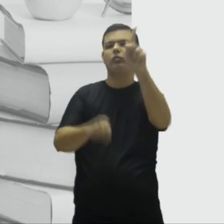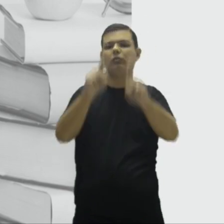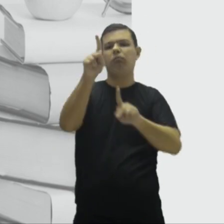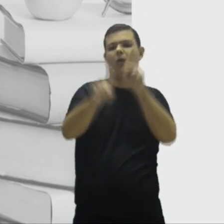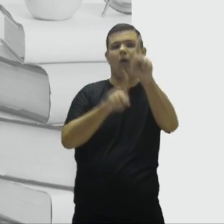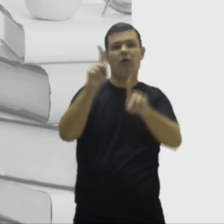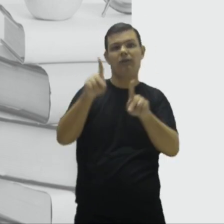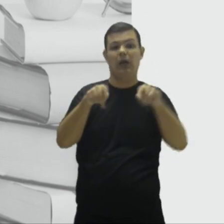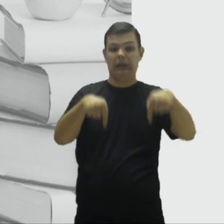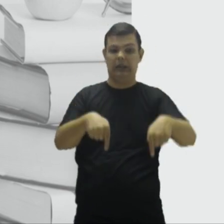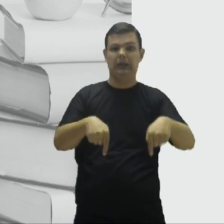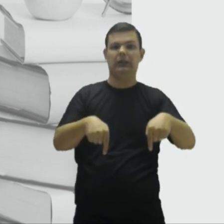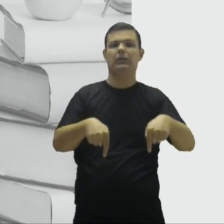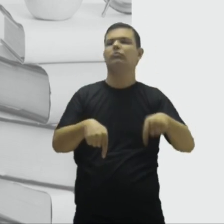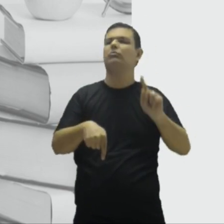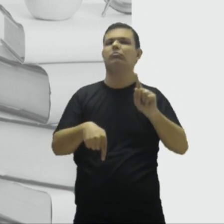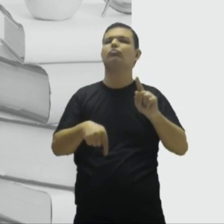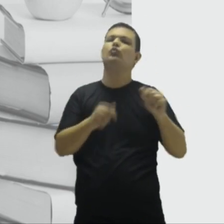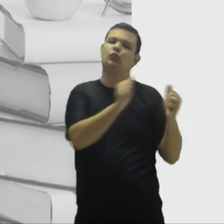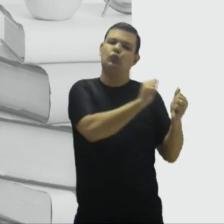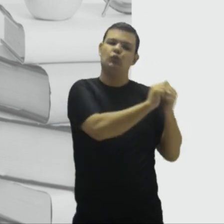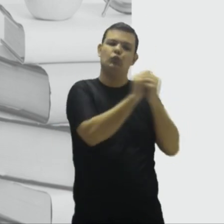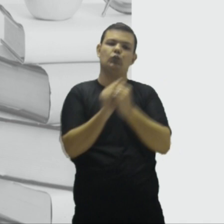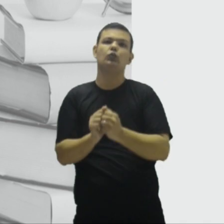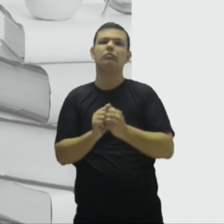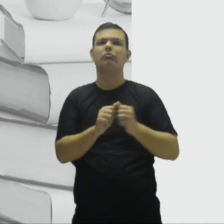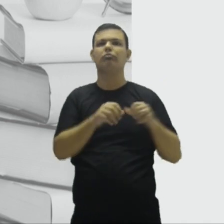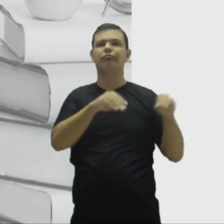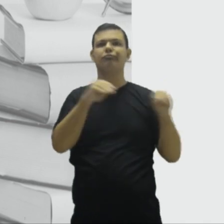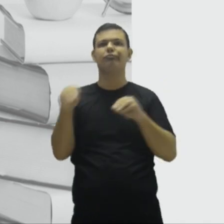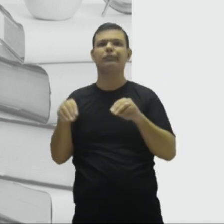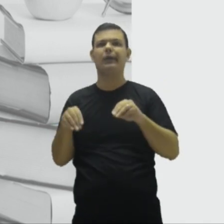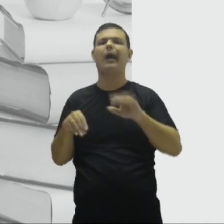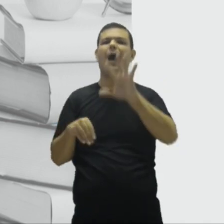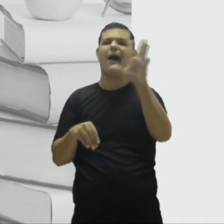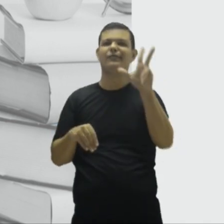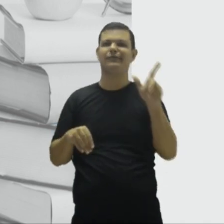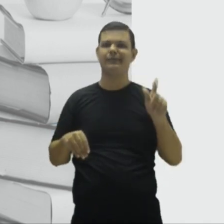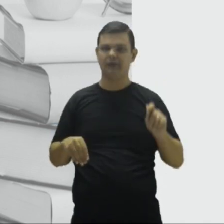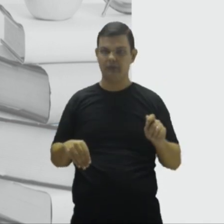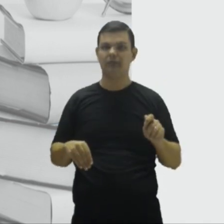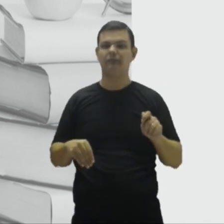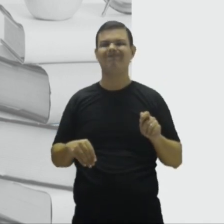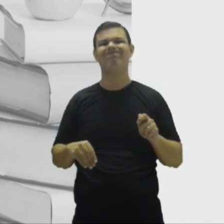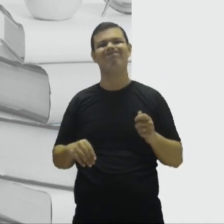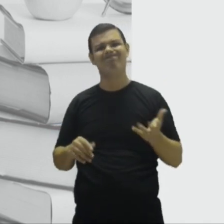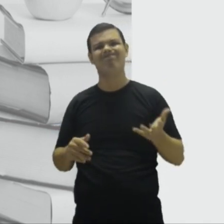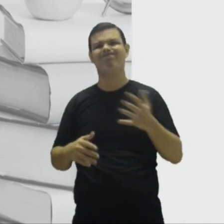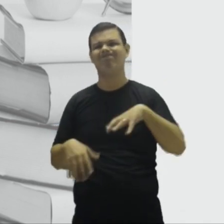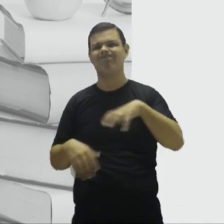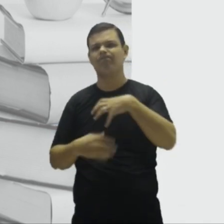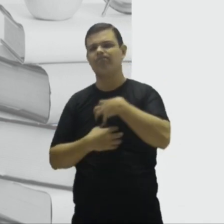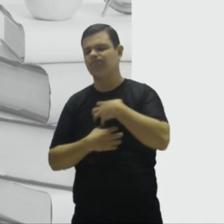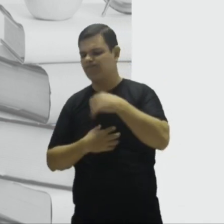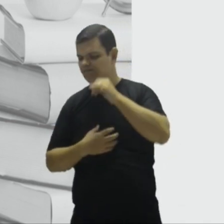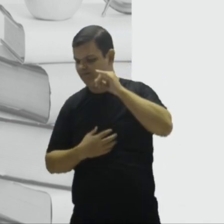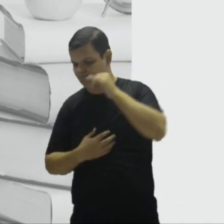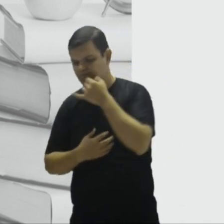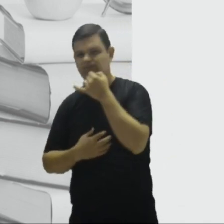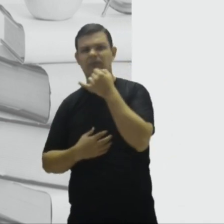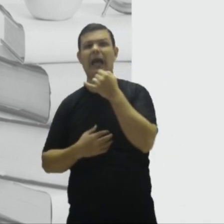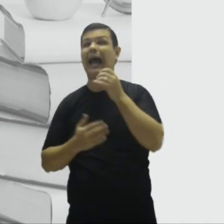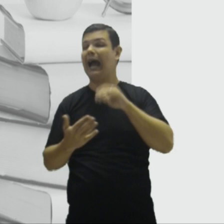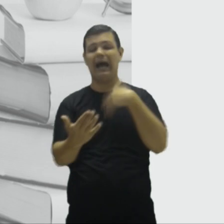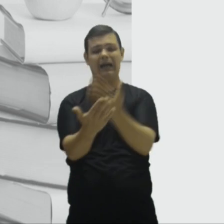para cá, inclusive com eles, os africanos. Que isso é uma parte triste da nossa história, que até hoje busca se